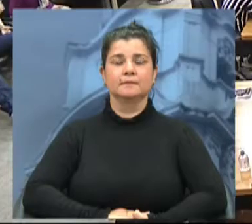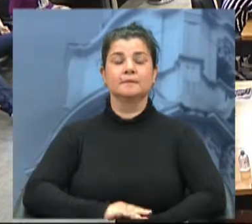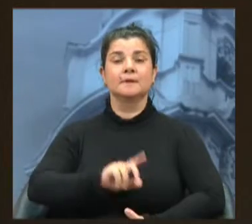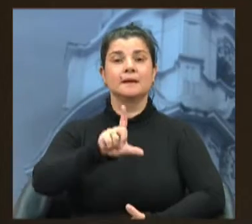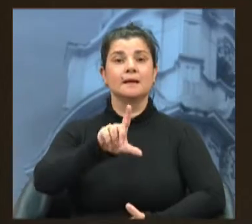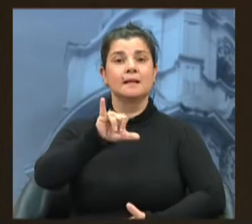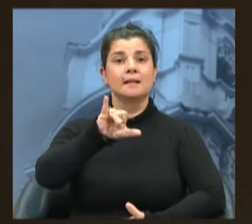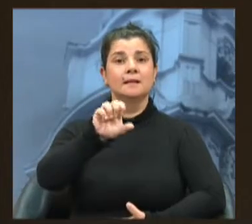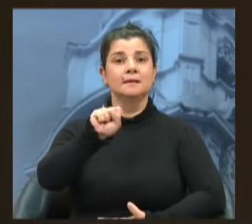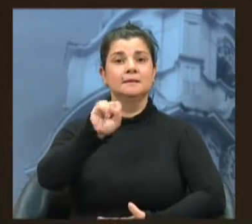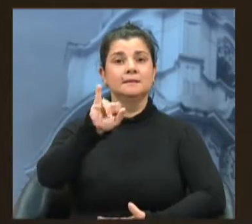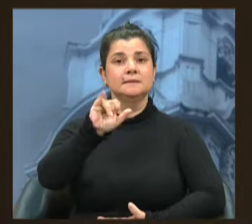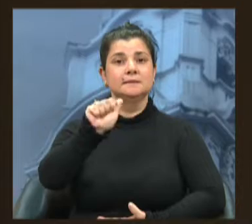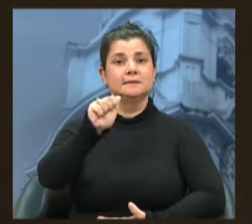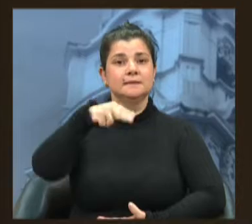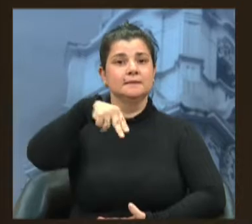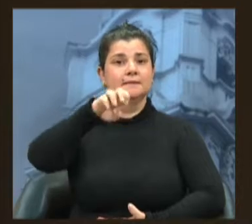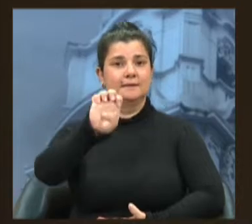Lisiane Moreira Banda.